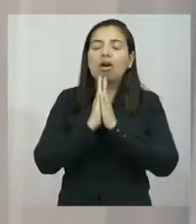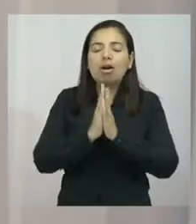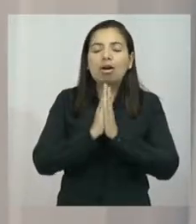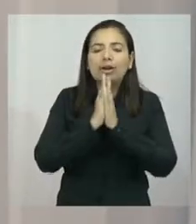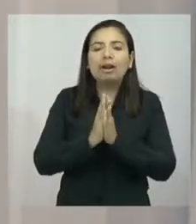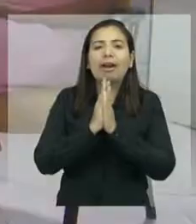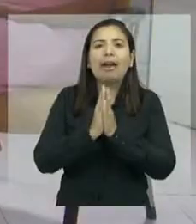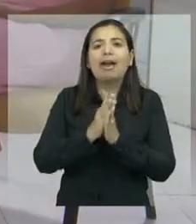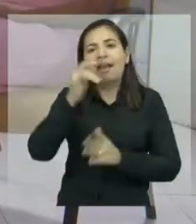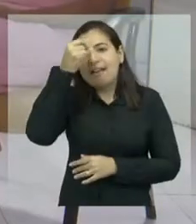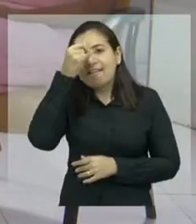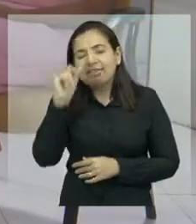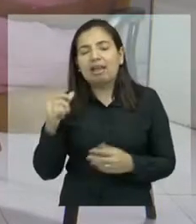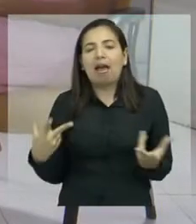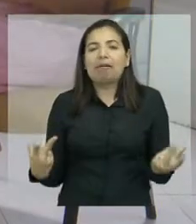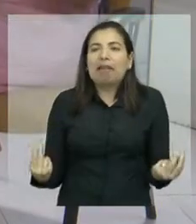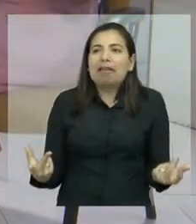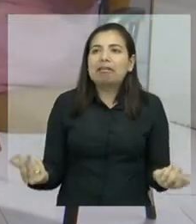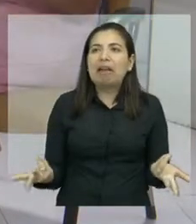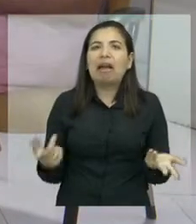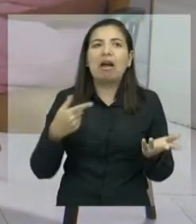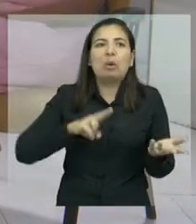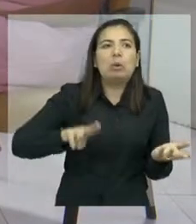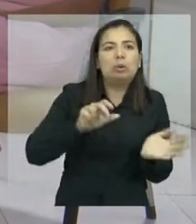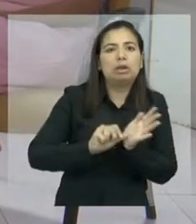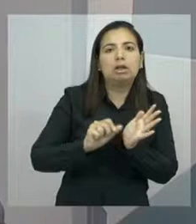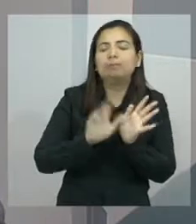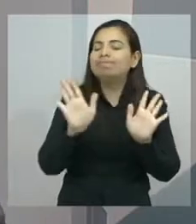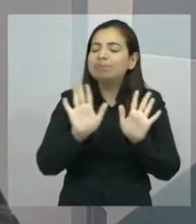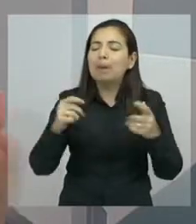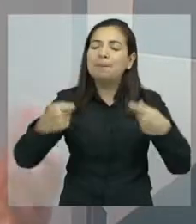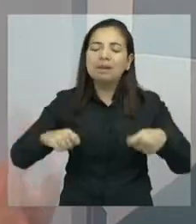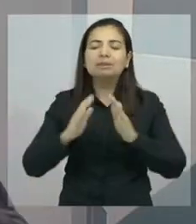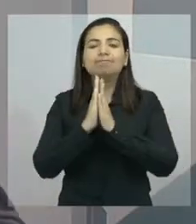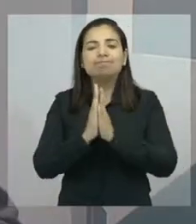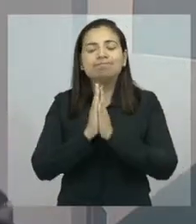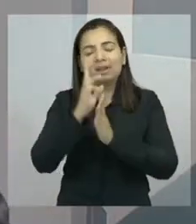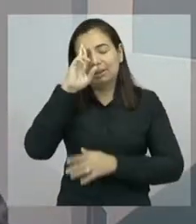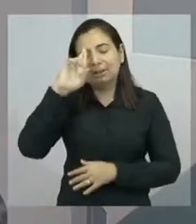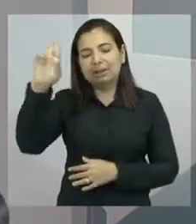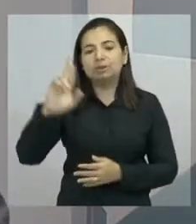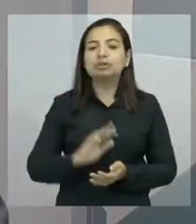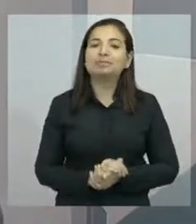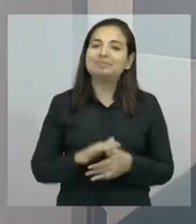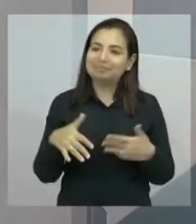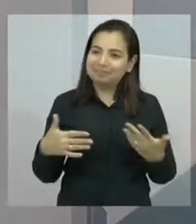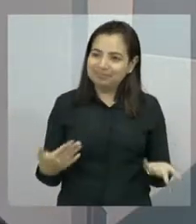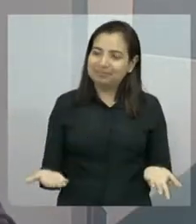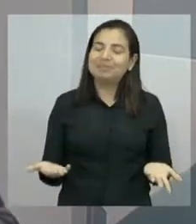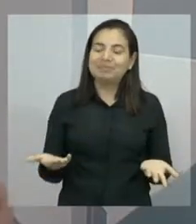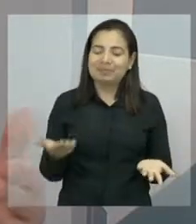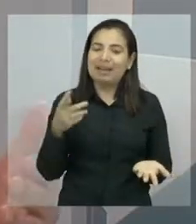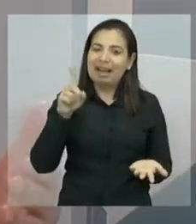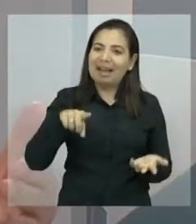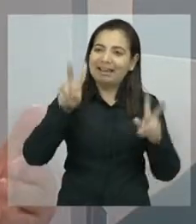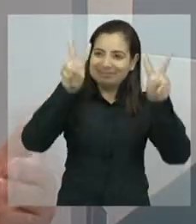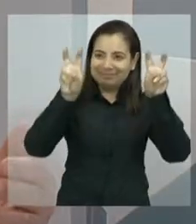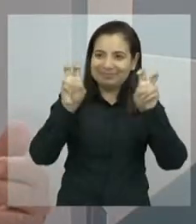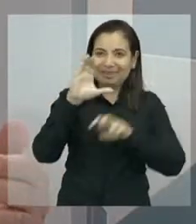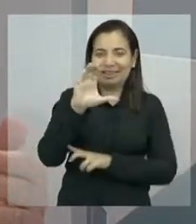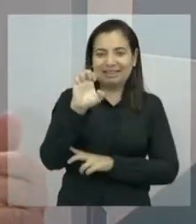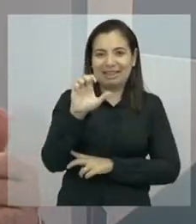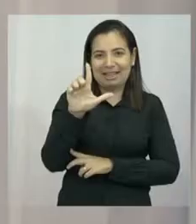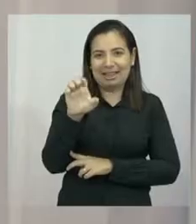estar juntamente conosco ali, celebrando. Exatamente, celebrai, né? Agora, é muito importante e